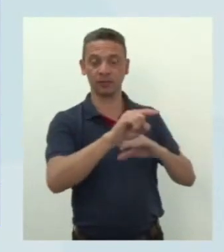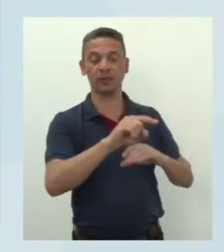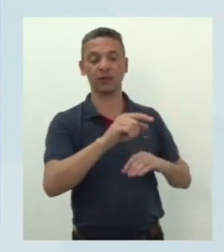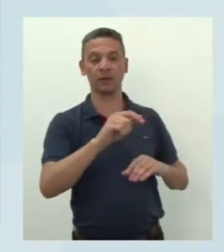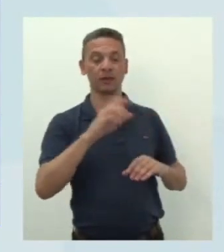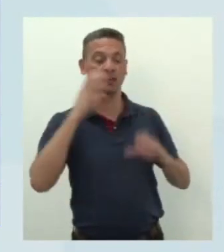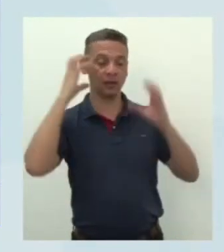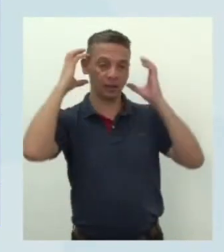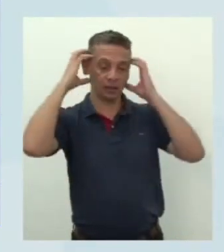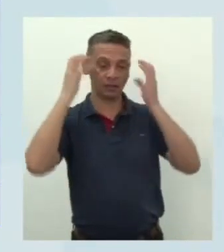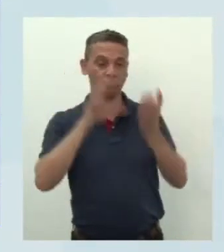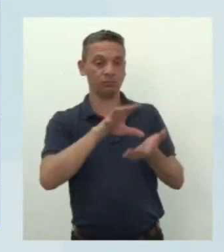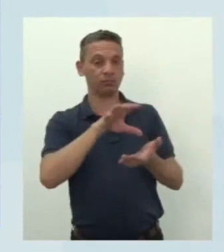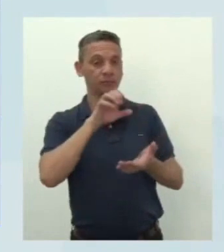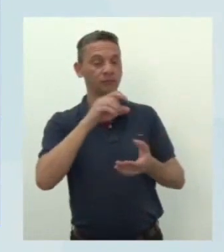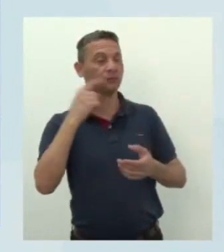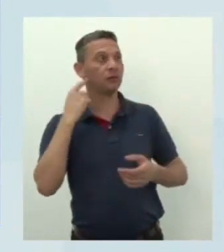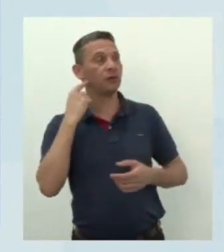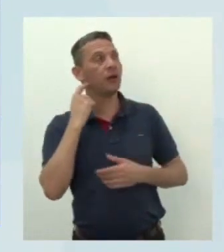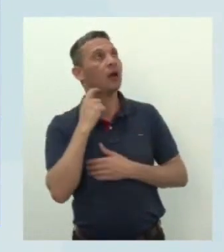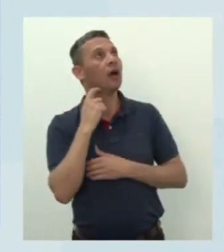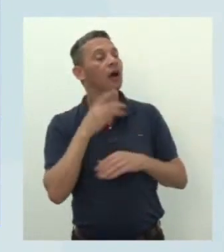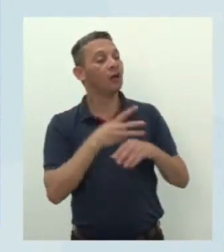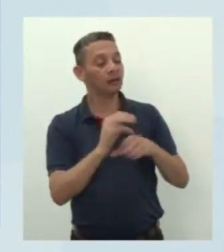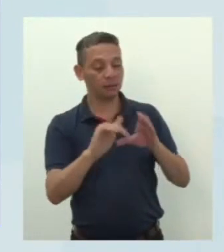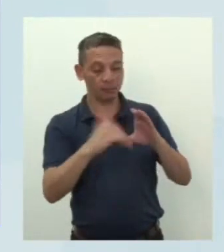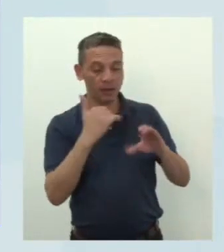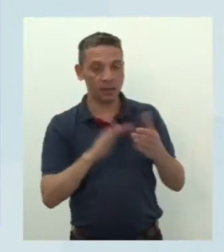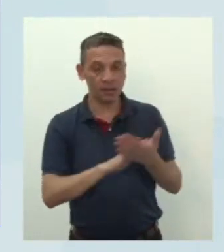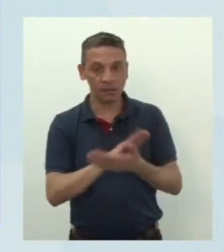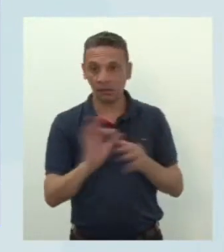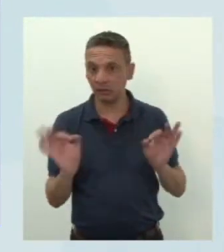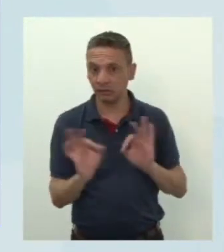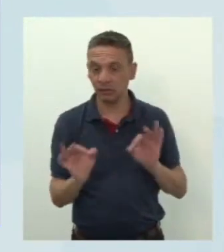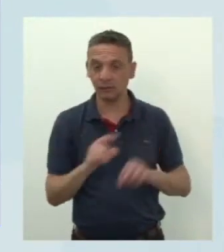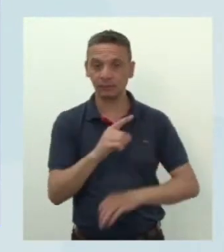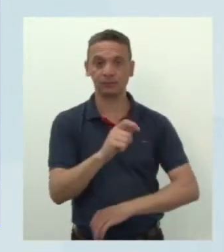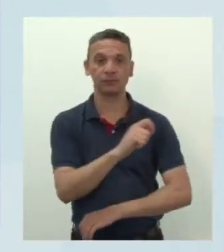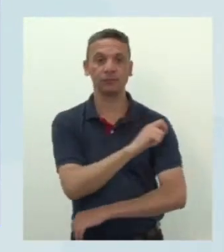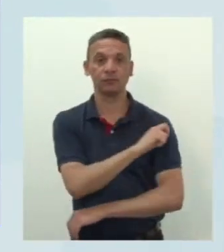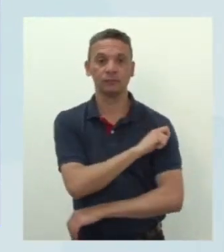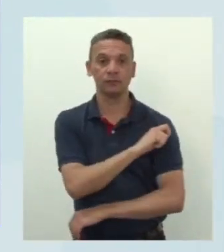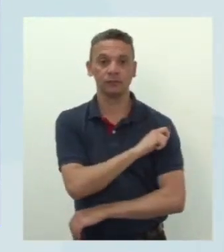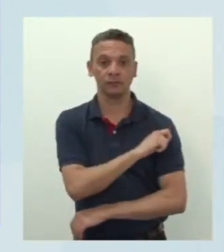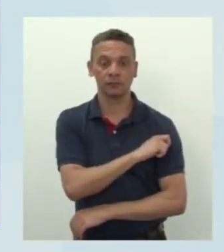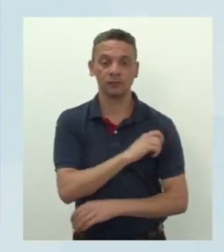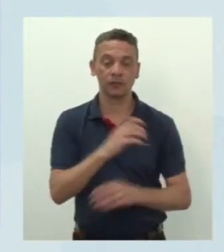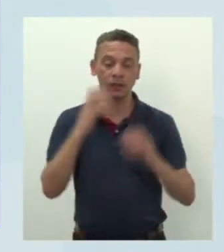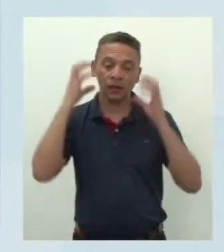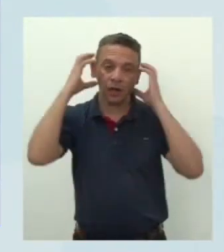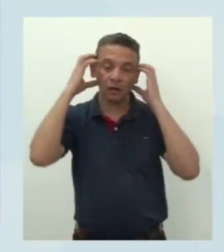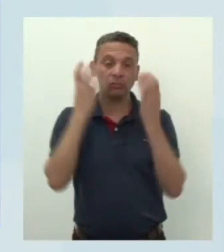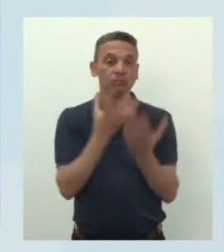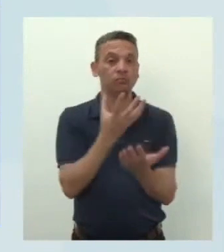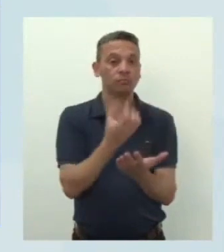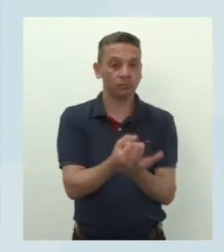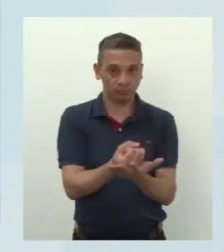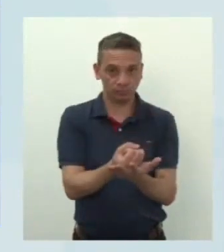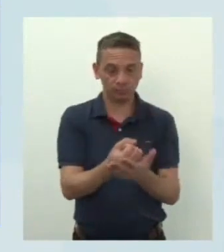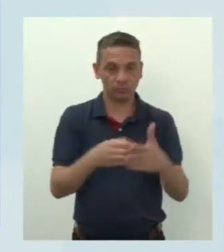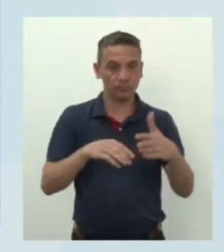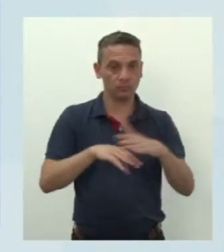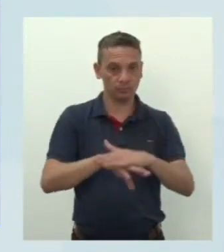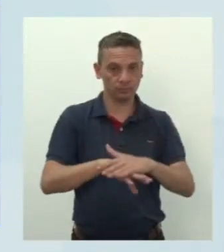esse áudio, pelo WhatsApp, então o aluno ficaria com esse áudio gravado para que, quando